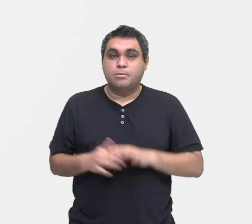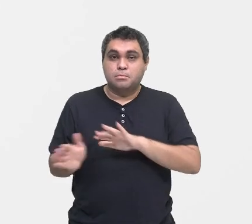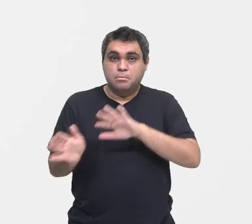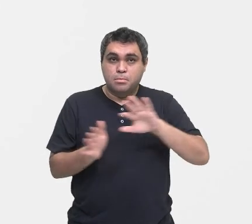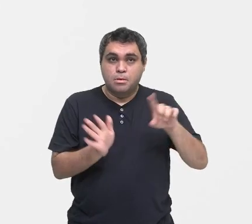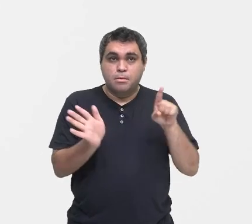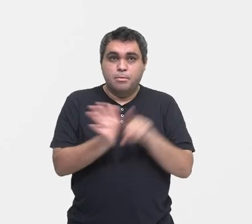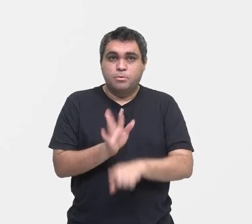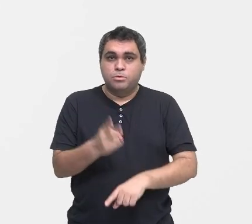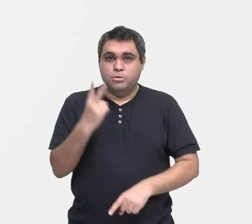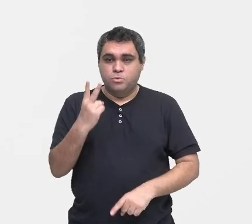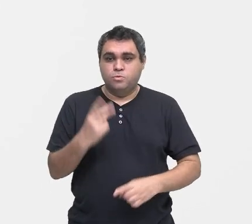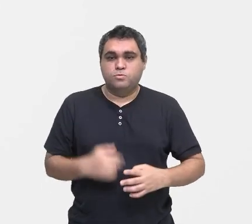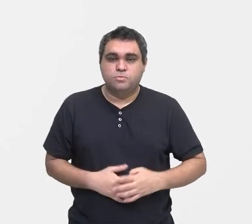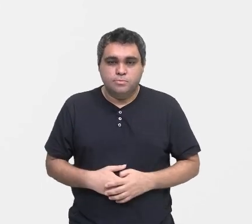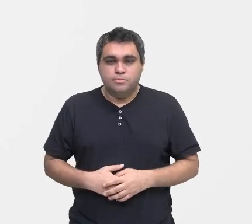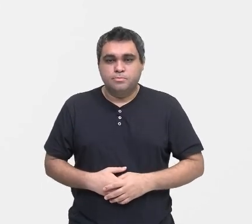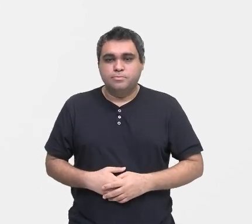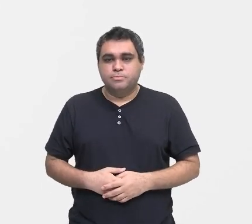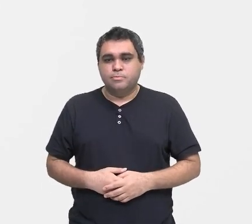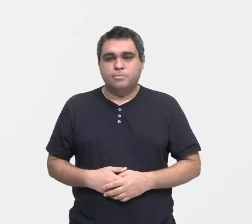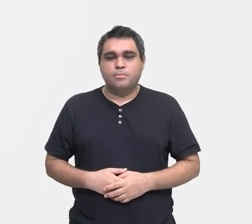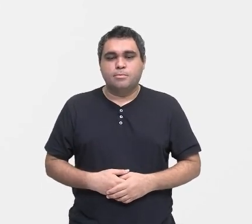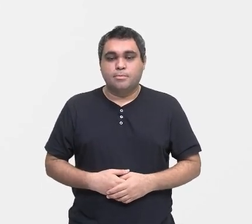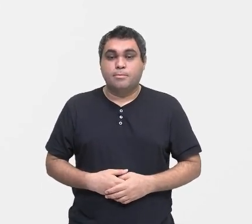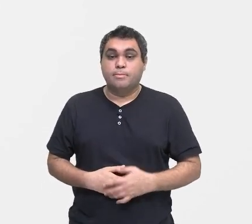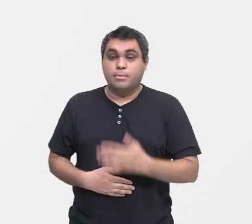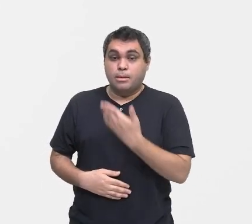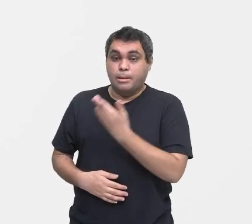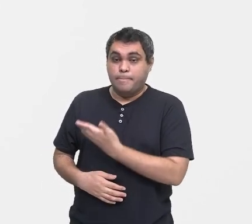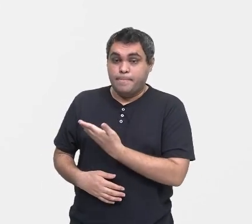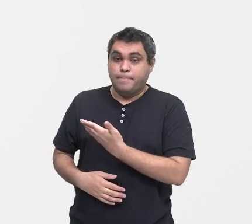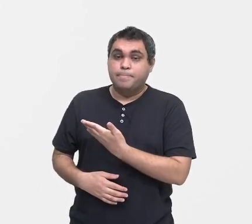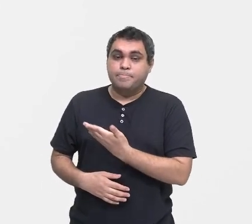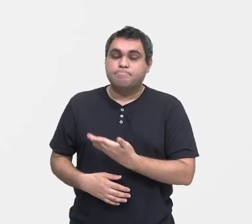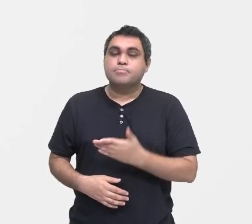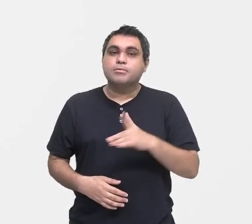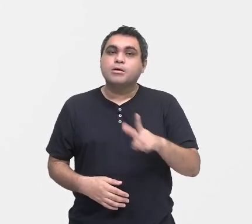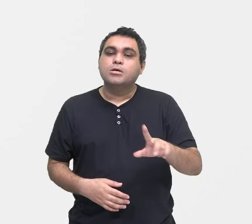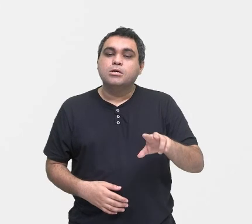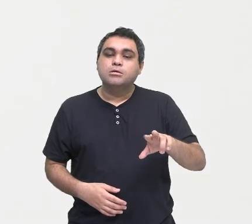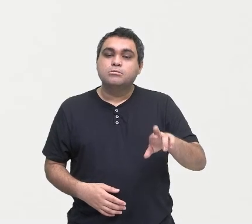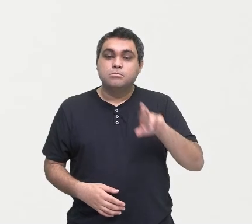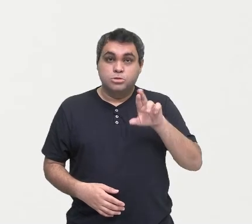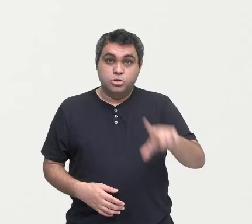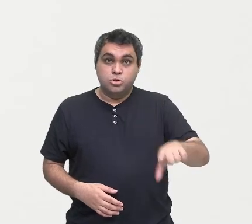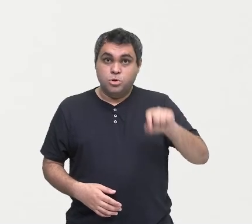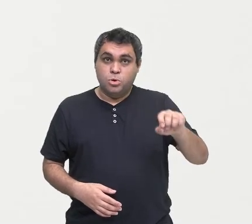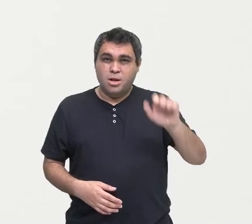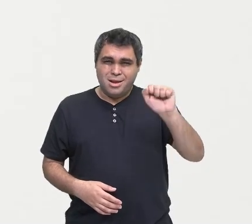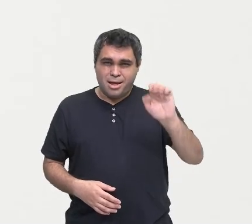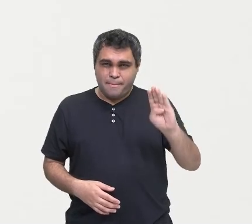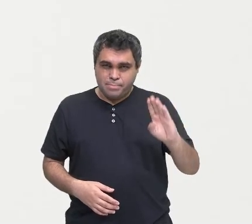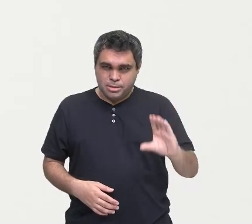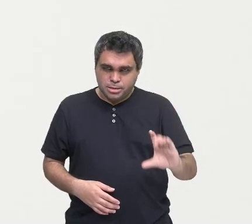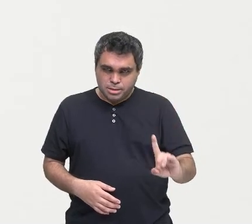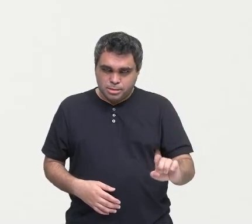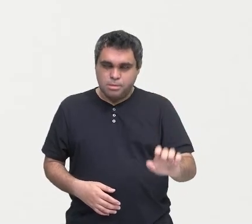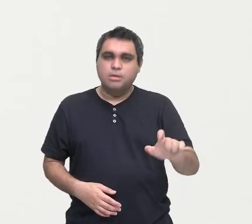questão 2? Vamos para a questão 2. Diz assim, ó, assinale a alternativa, olha só,